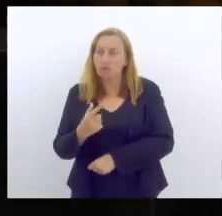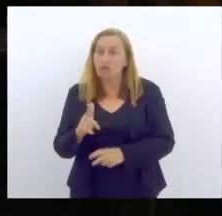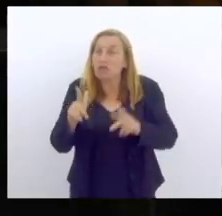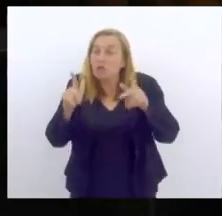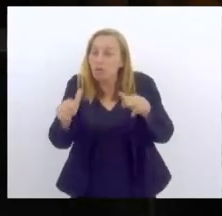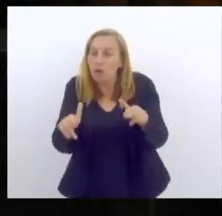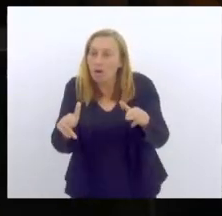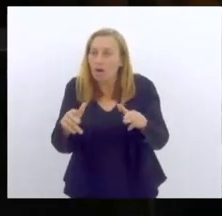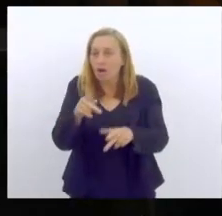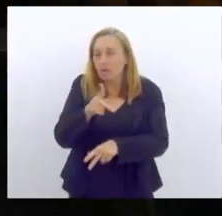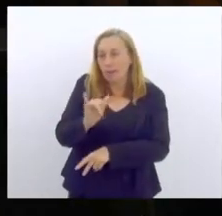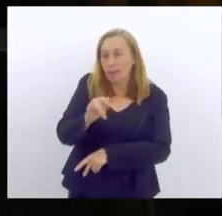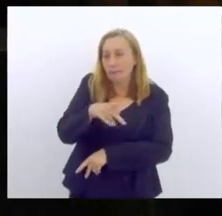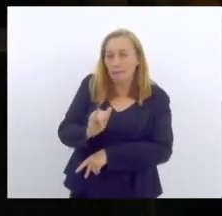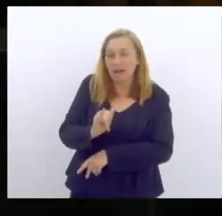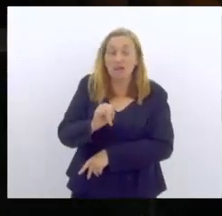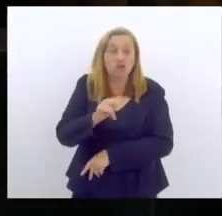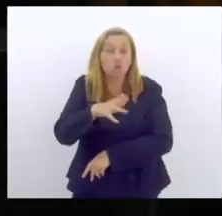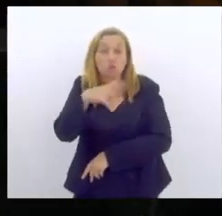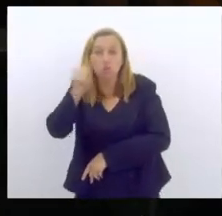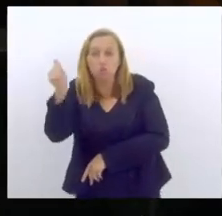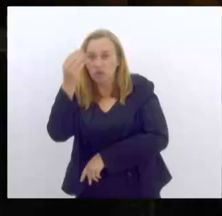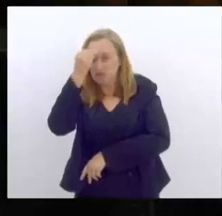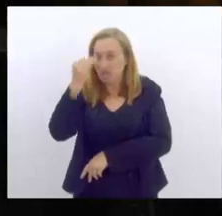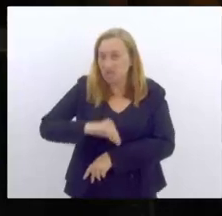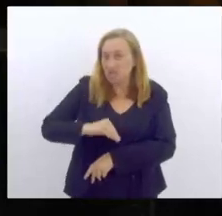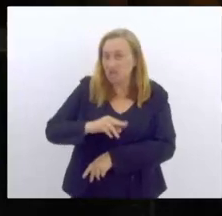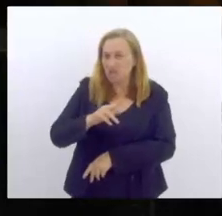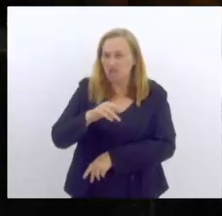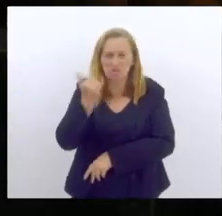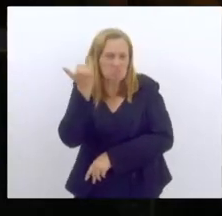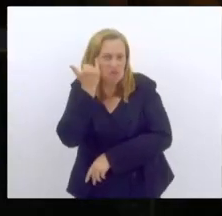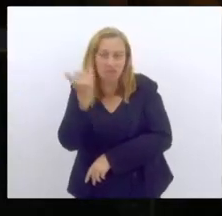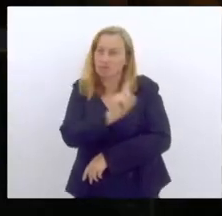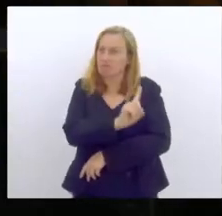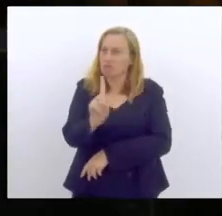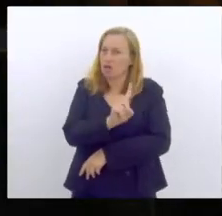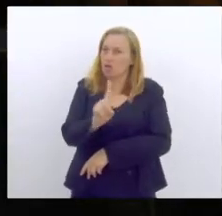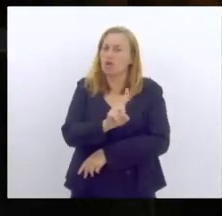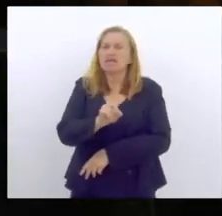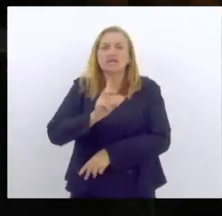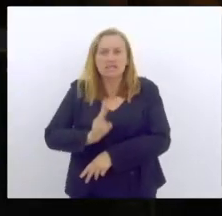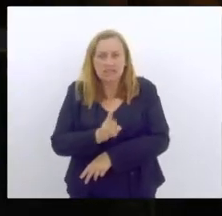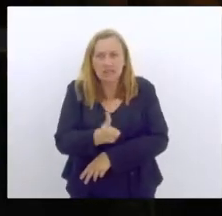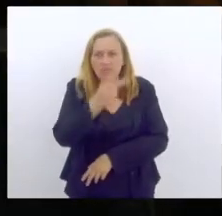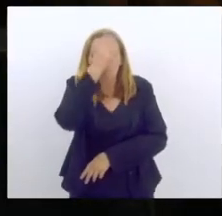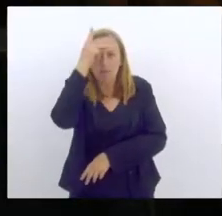e nunca ter preguiça para nada sempre foi uma pessoa que